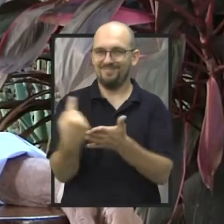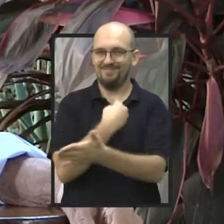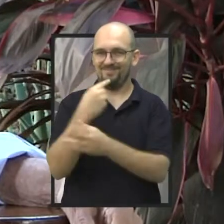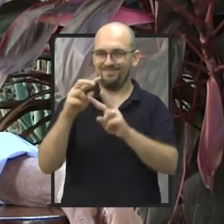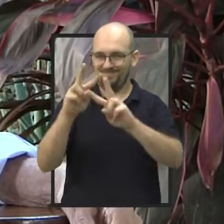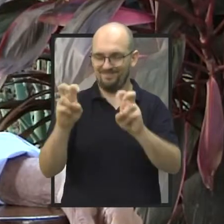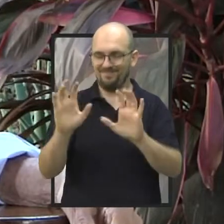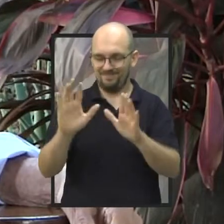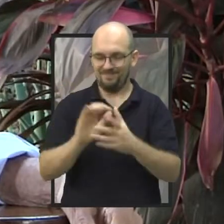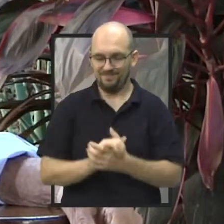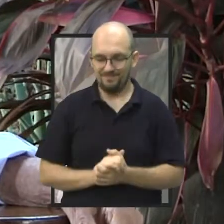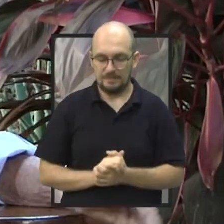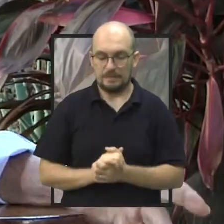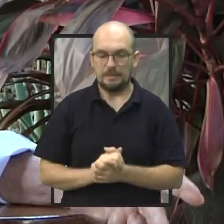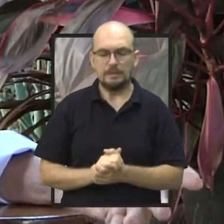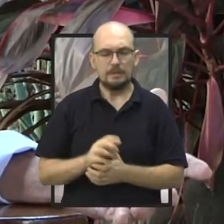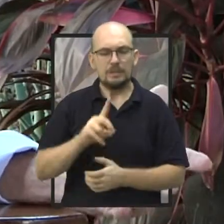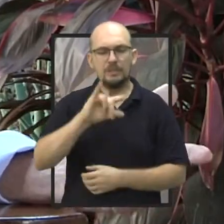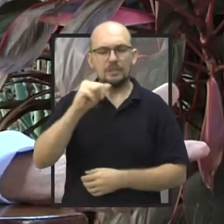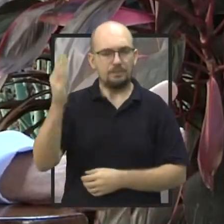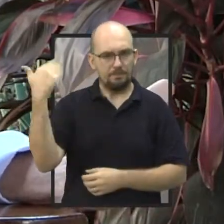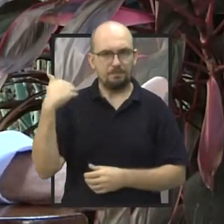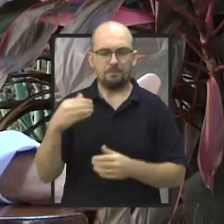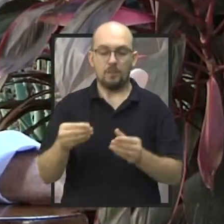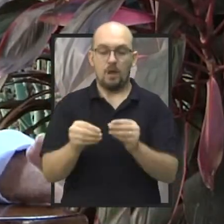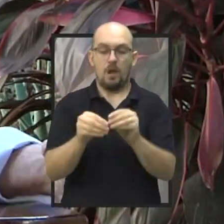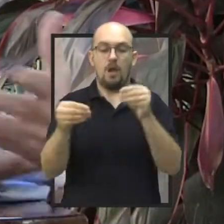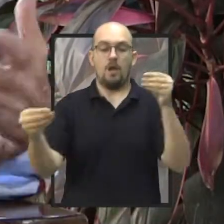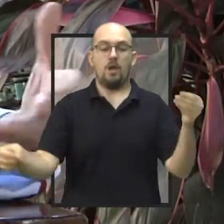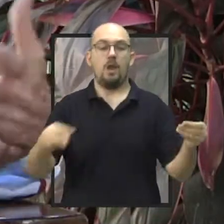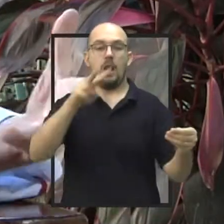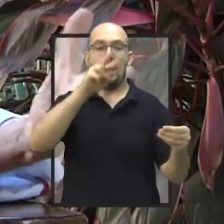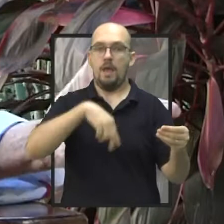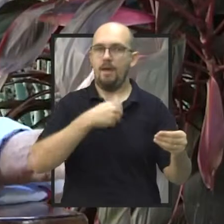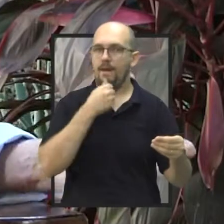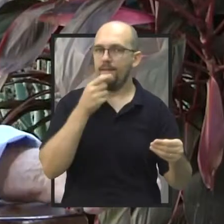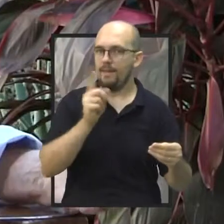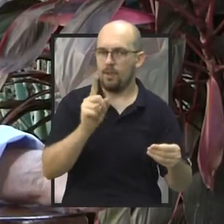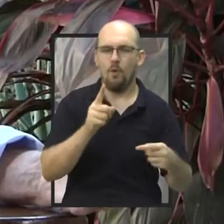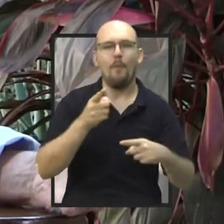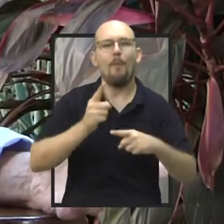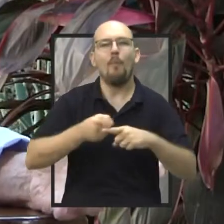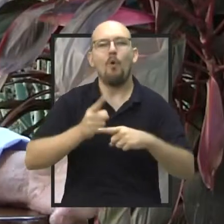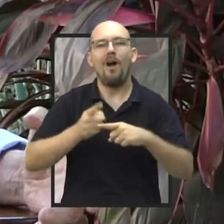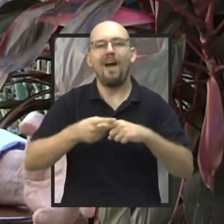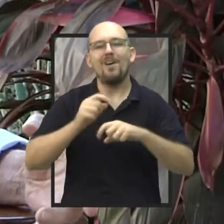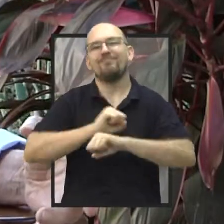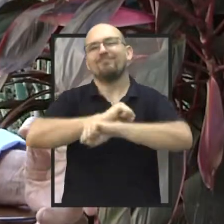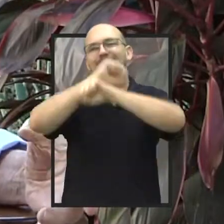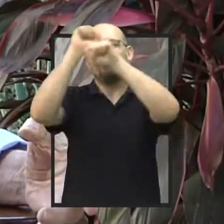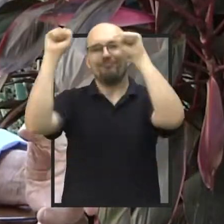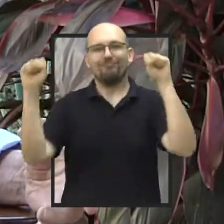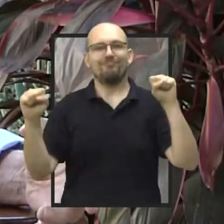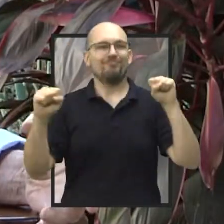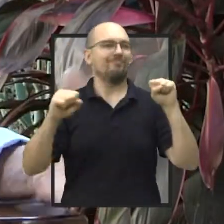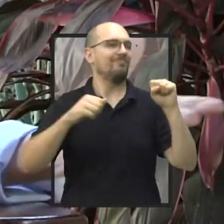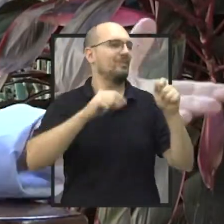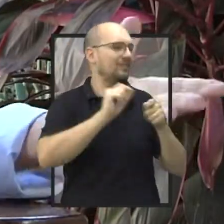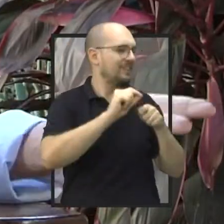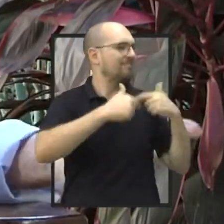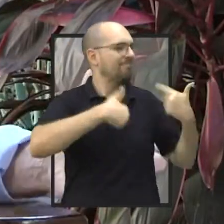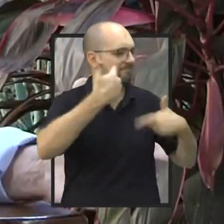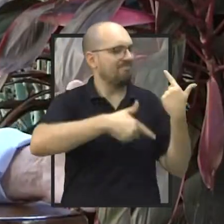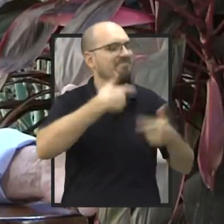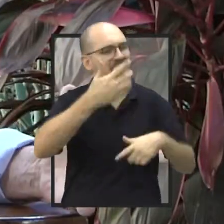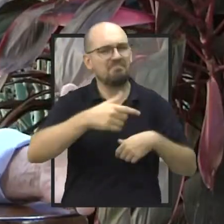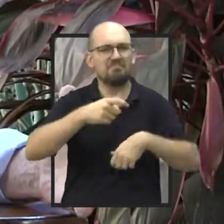interrogação. Eu não tinha lido porque o afazer do dia a dia não tinha me permitido. Já eram